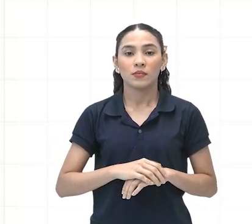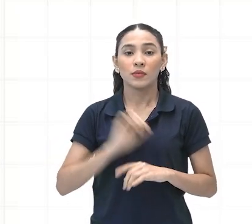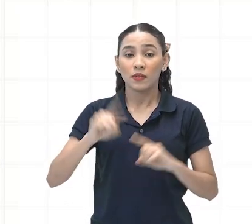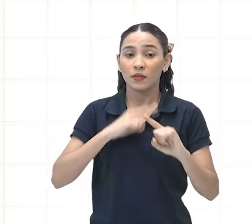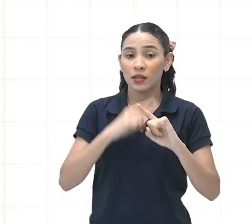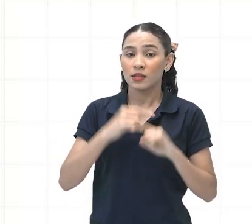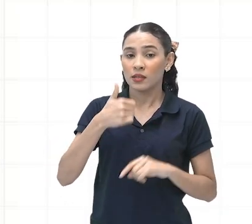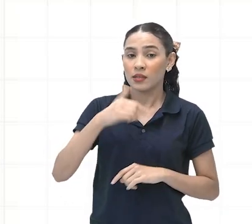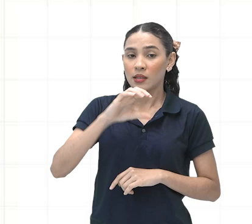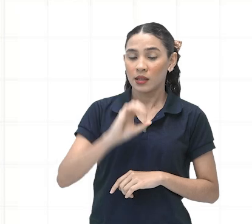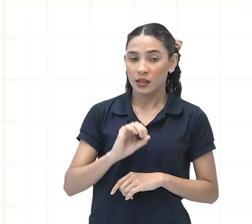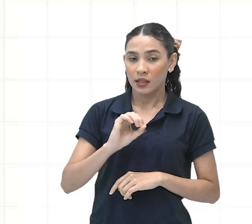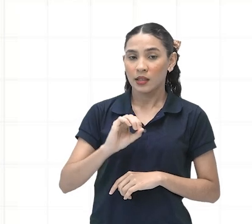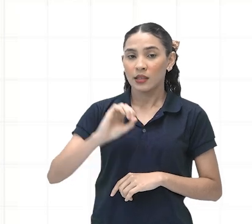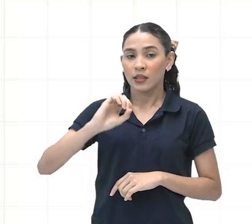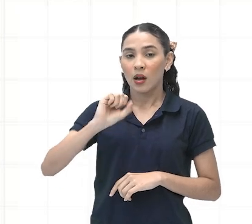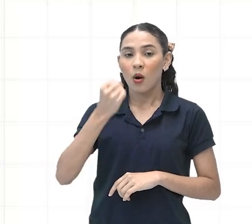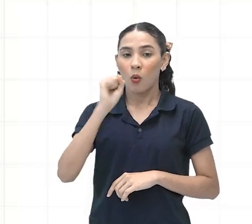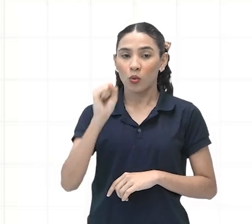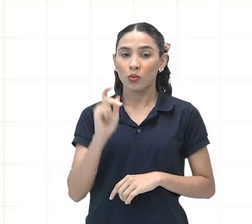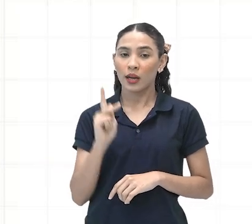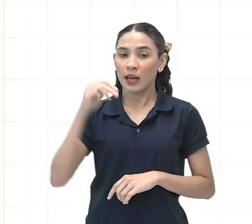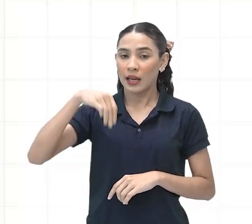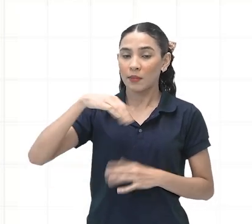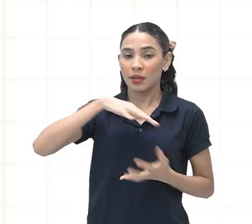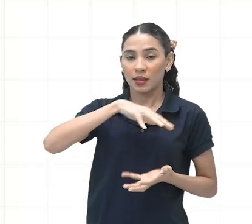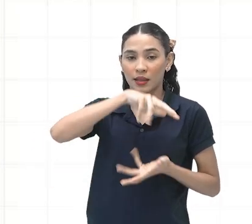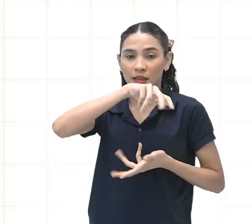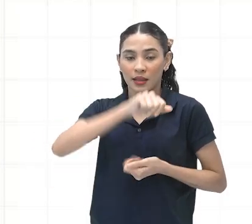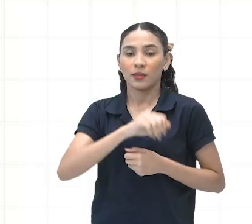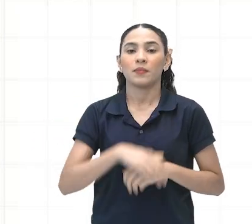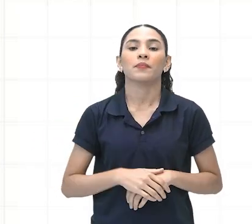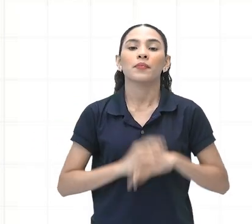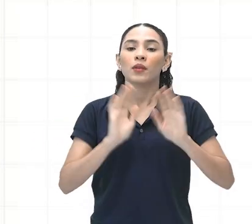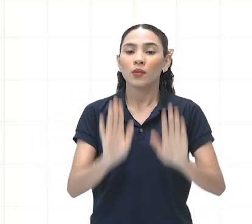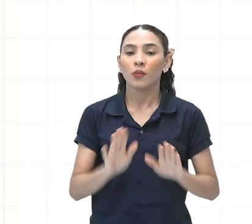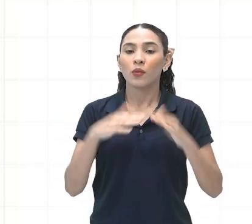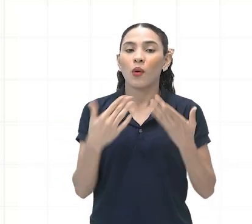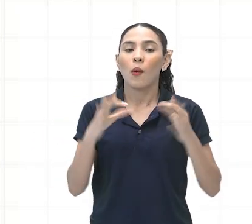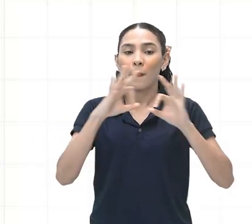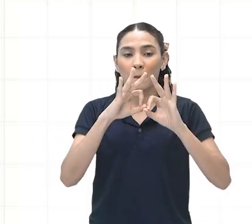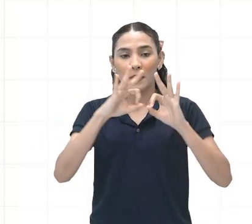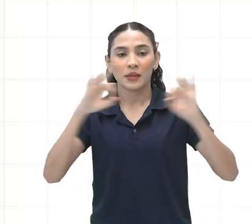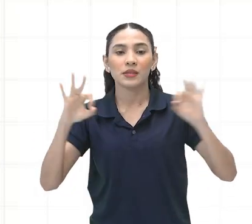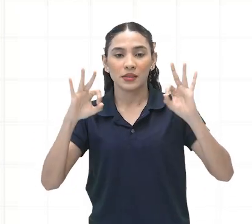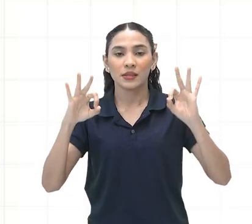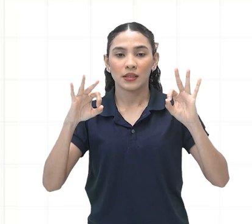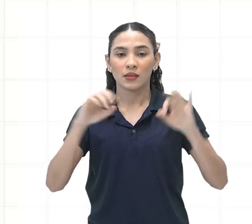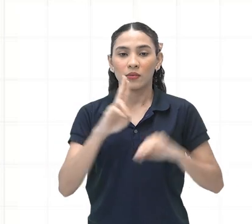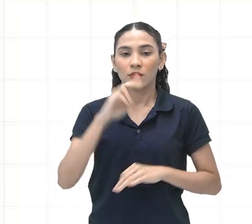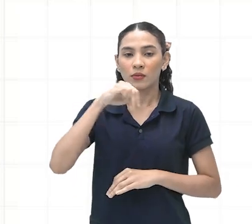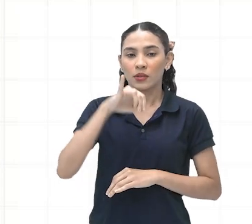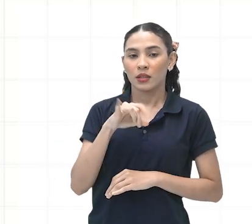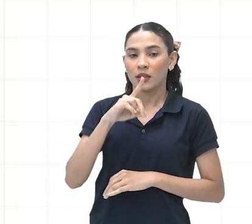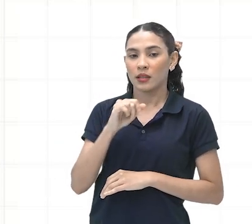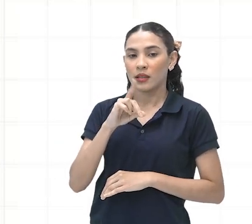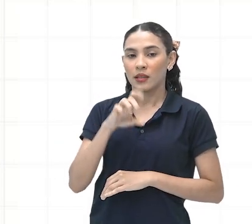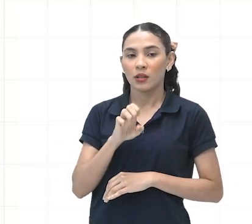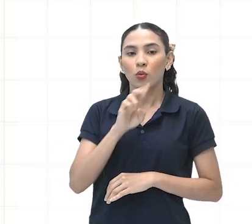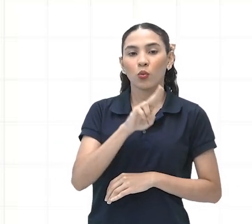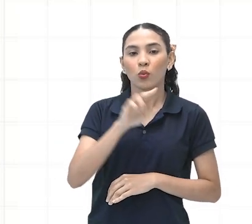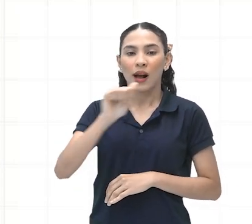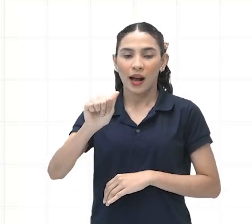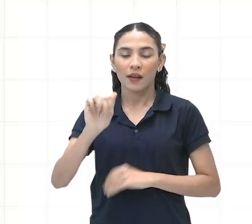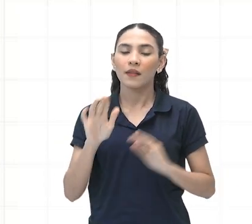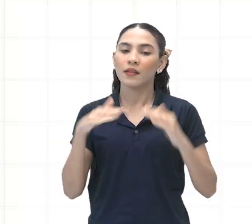7,5 vezes 10 a 8 km da Terra. Qual é a sua medida de distância em unidade